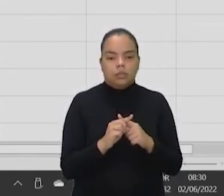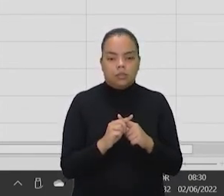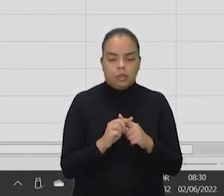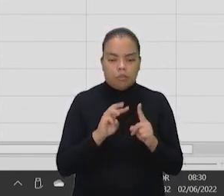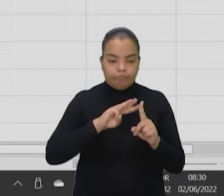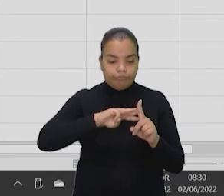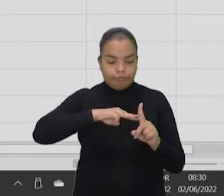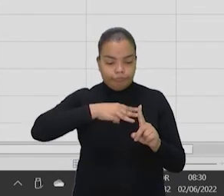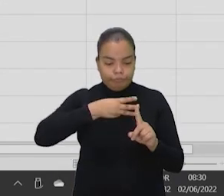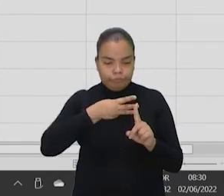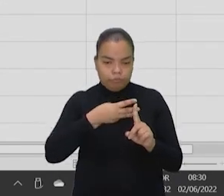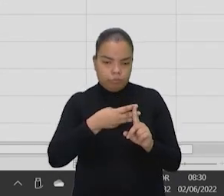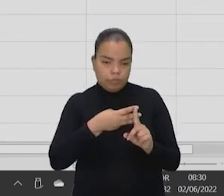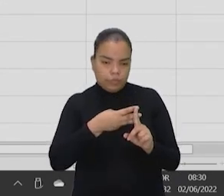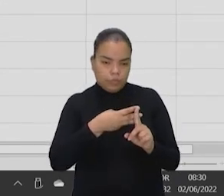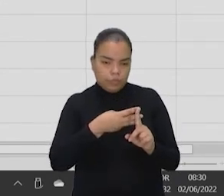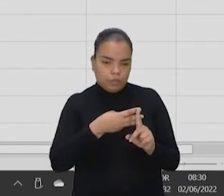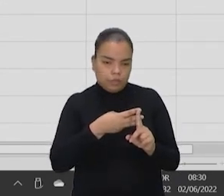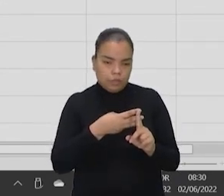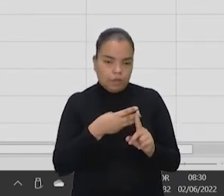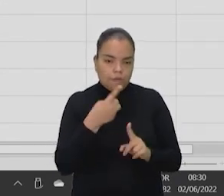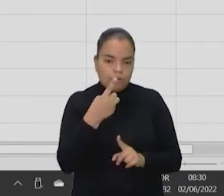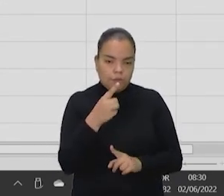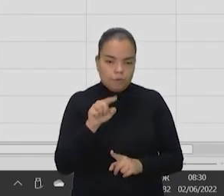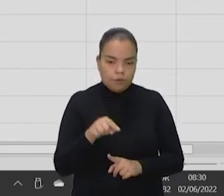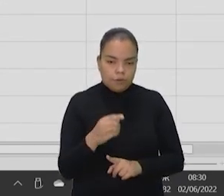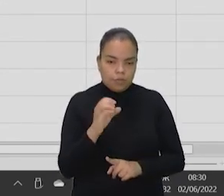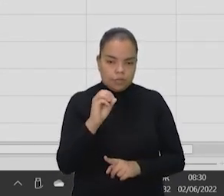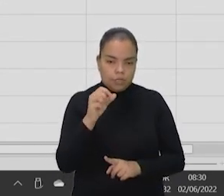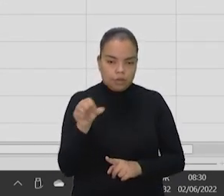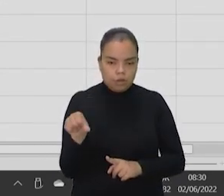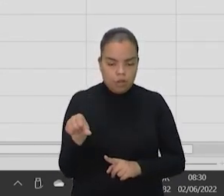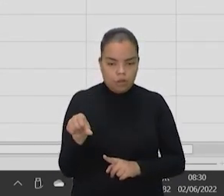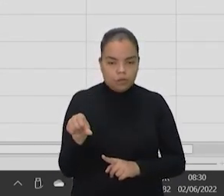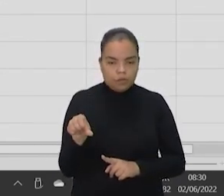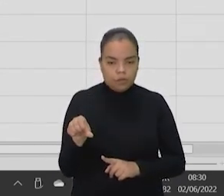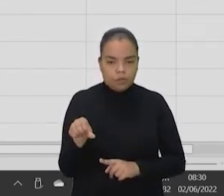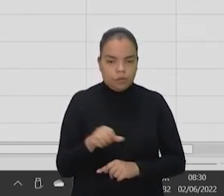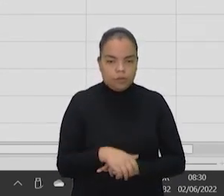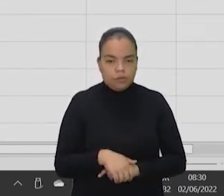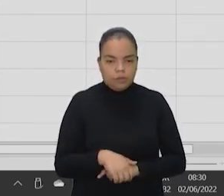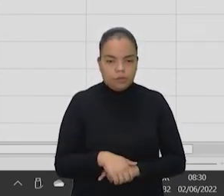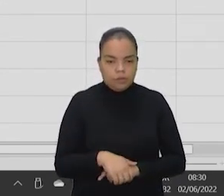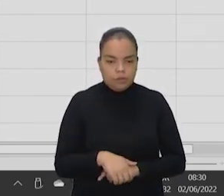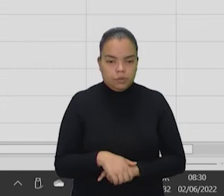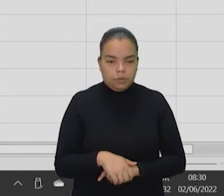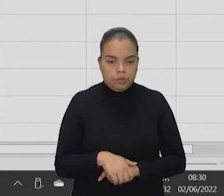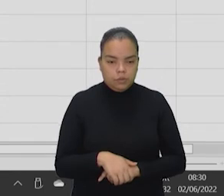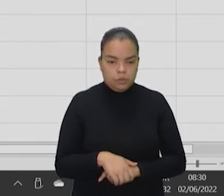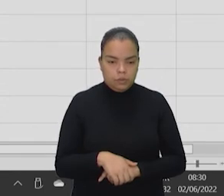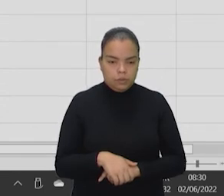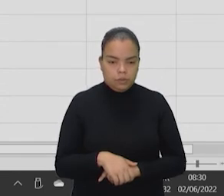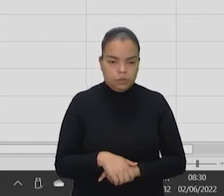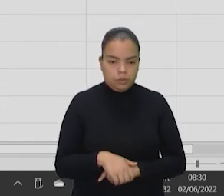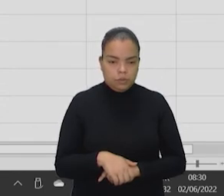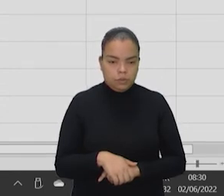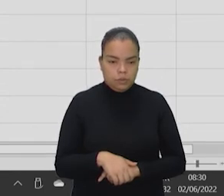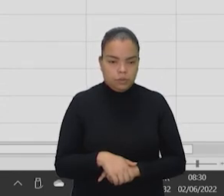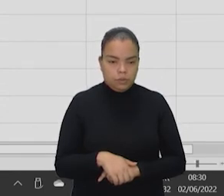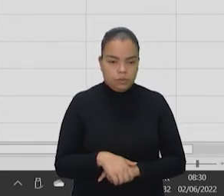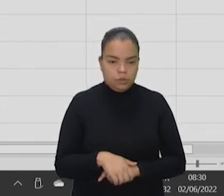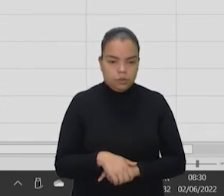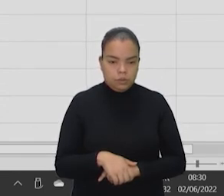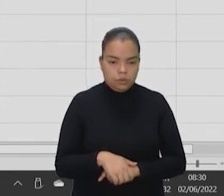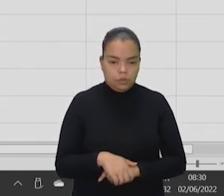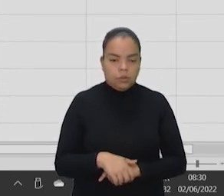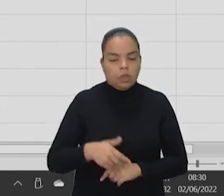aumento vai direto na taxa, ó, 1,09, né? 3 vezes o 3%. E aí a gente